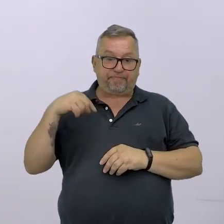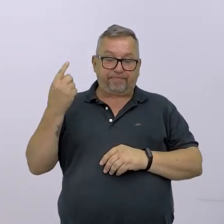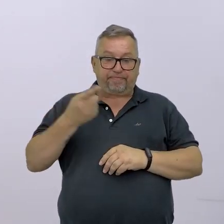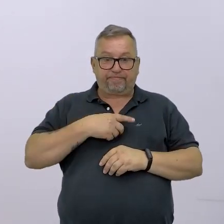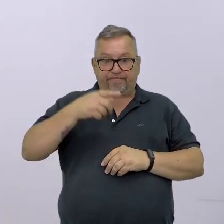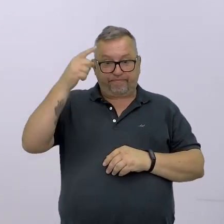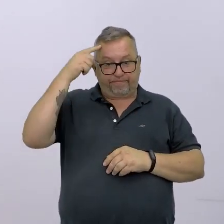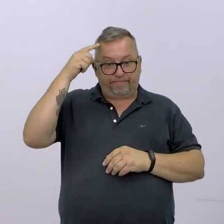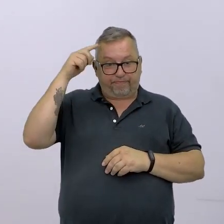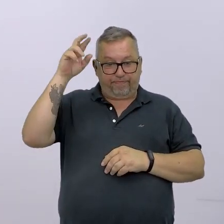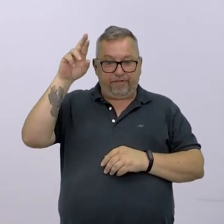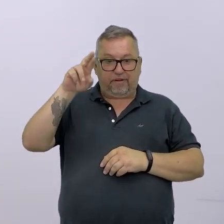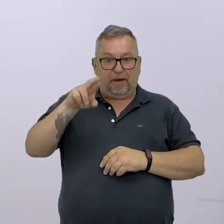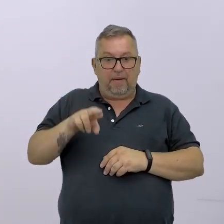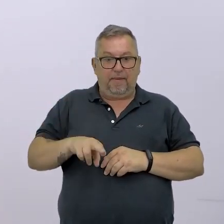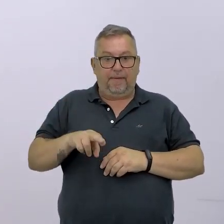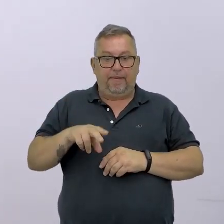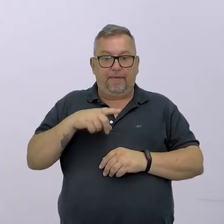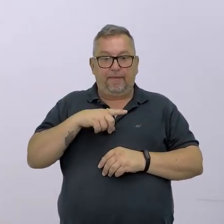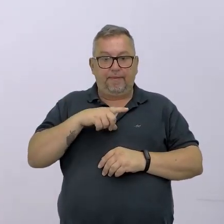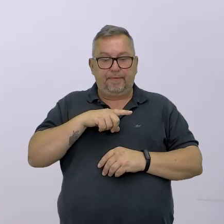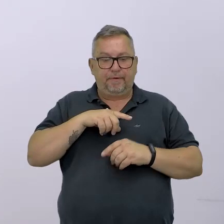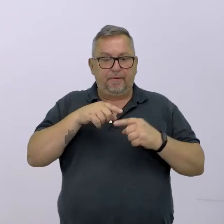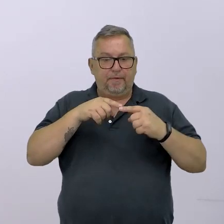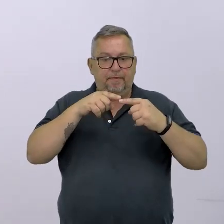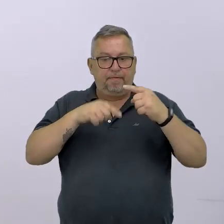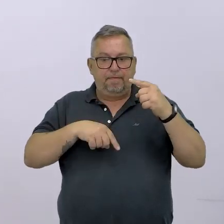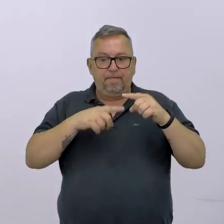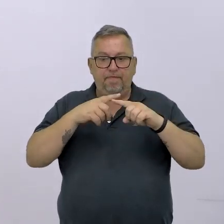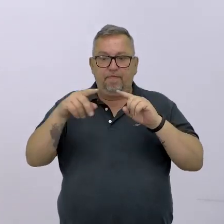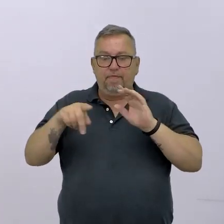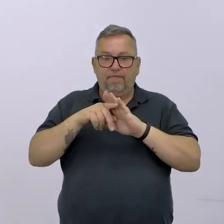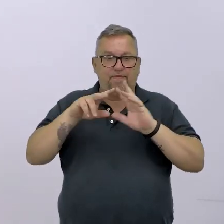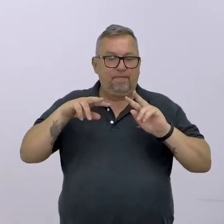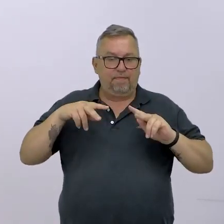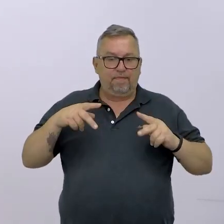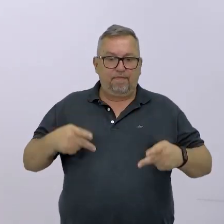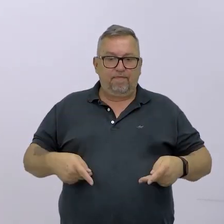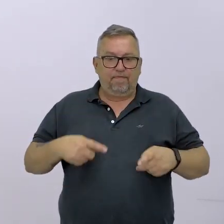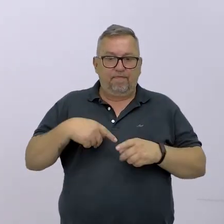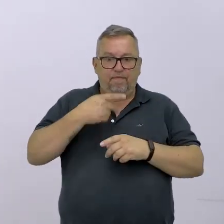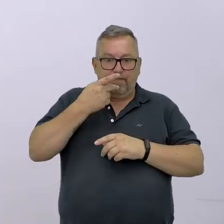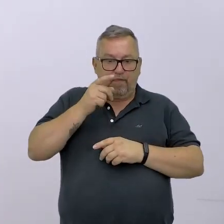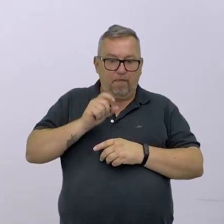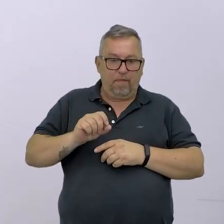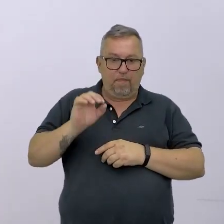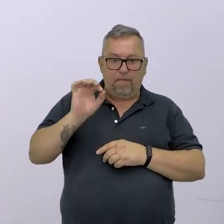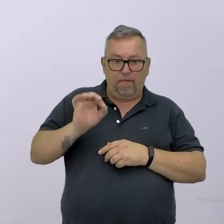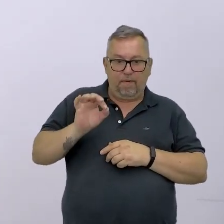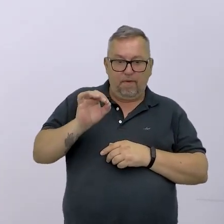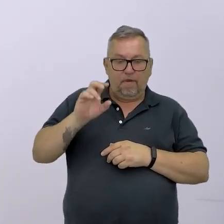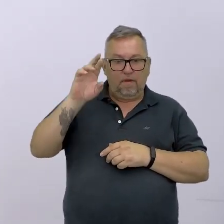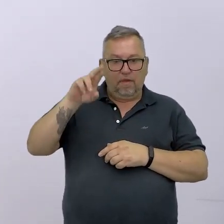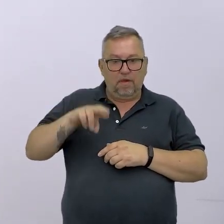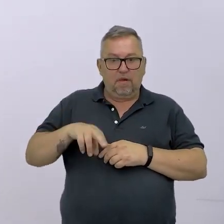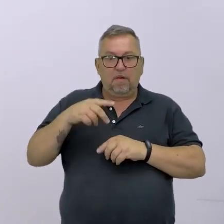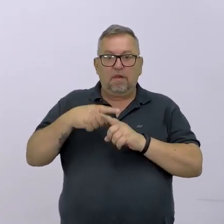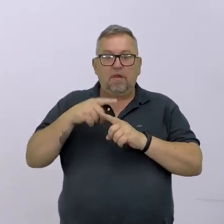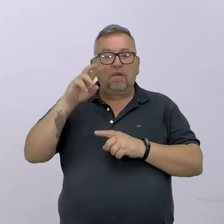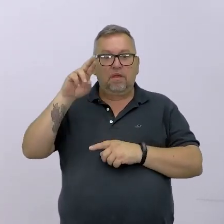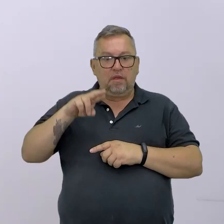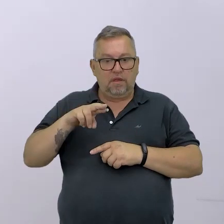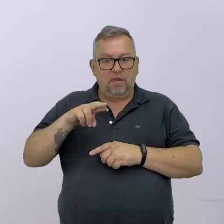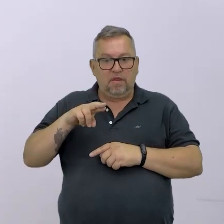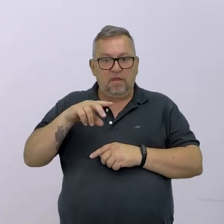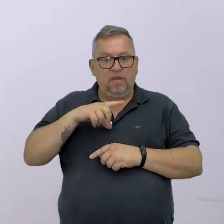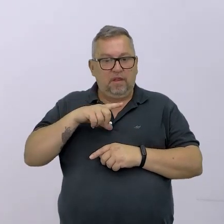pensamos numa razão que está descolada do ser humano, nós não falamos exatamente sobre a razão, porque a razão, ela